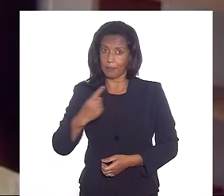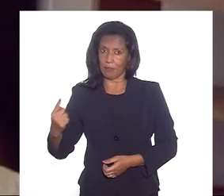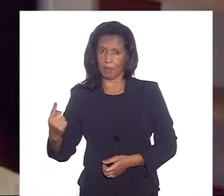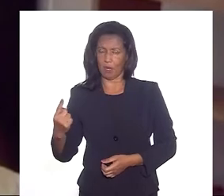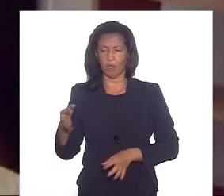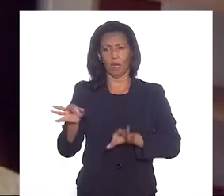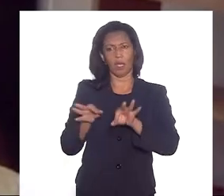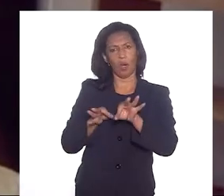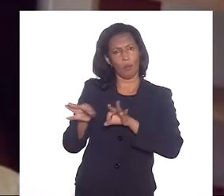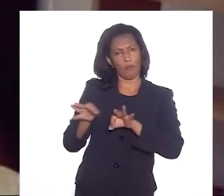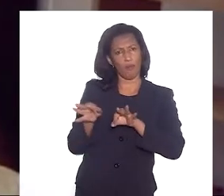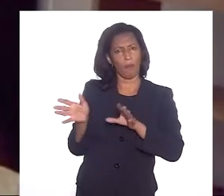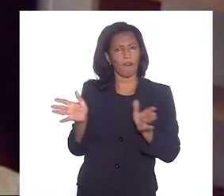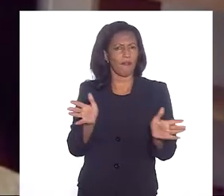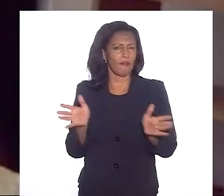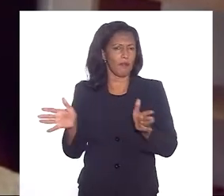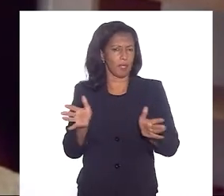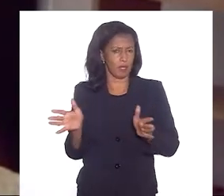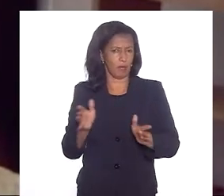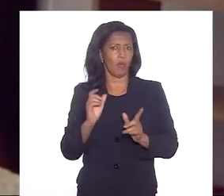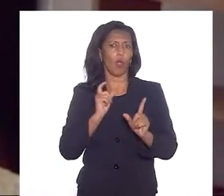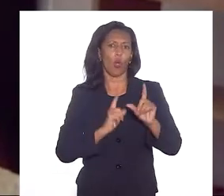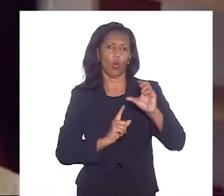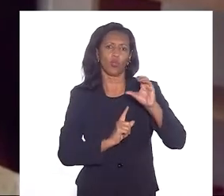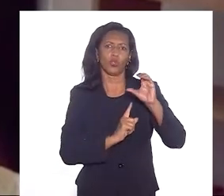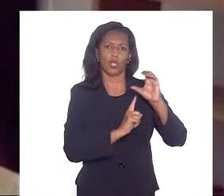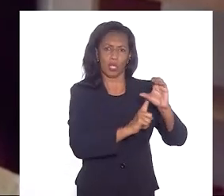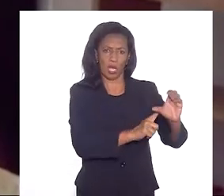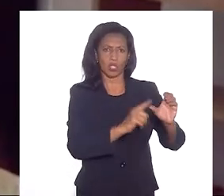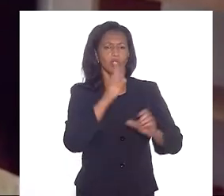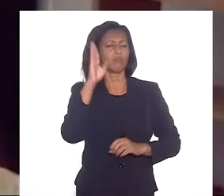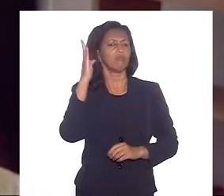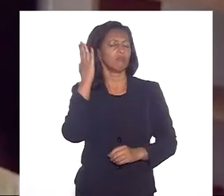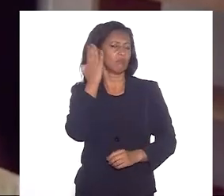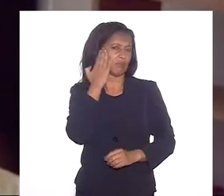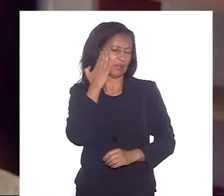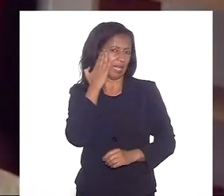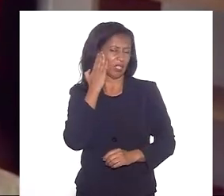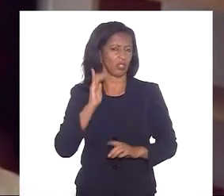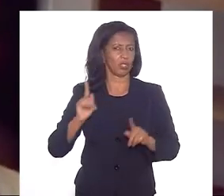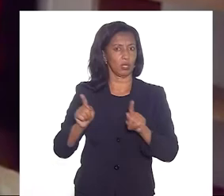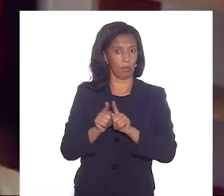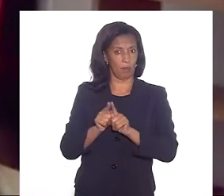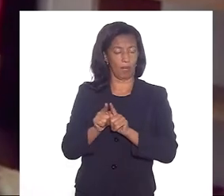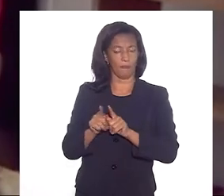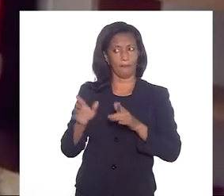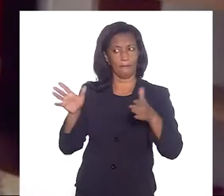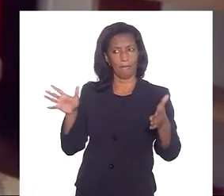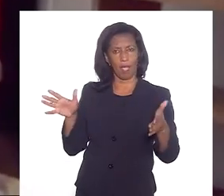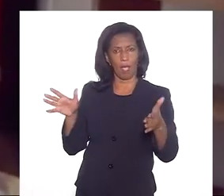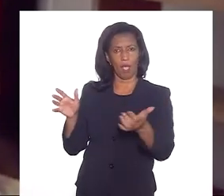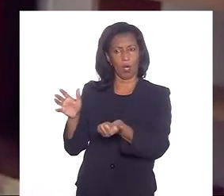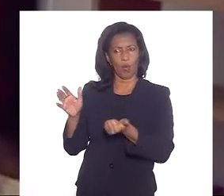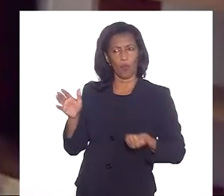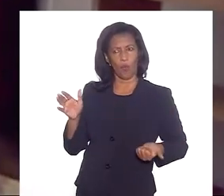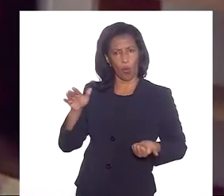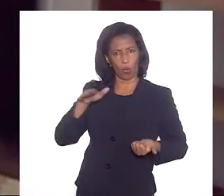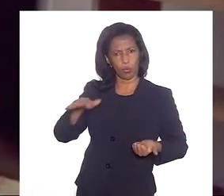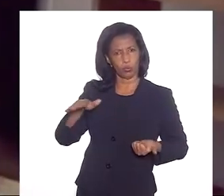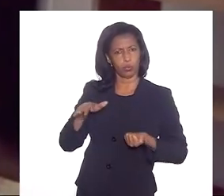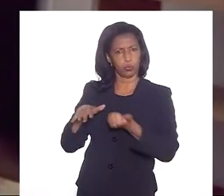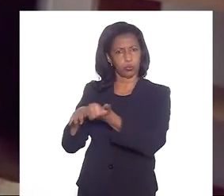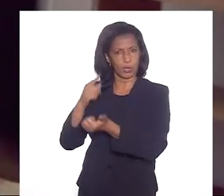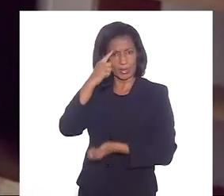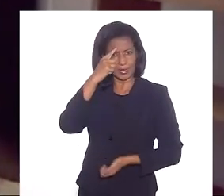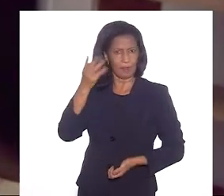forma bem, bem flexível, os clientes também entendem isso, né? Por exemplo, a fornada